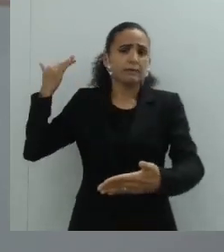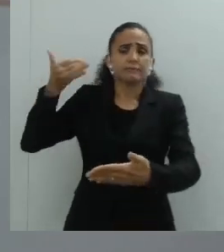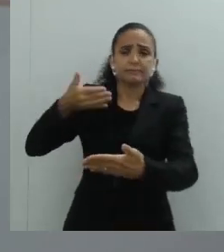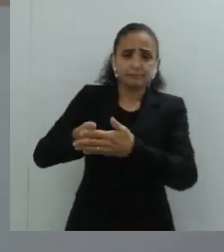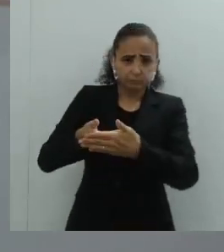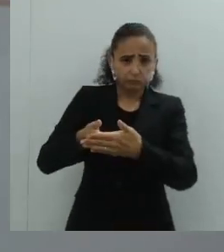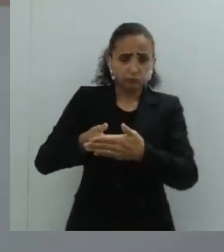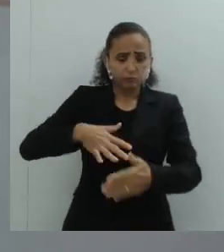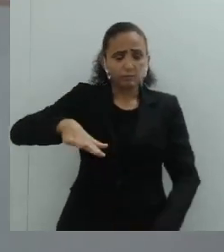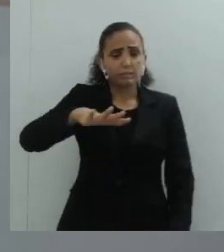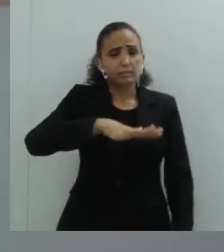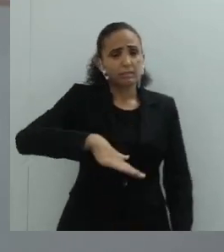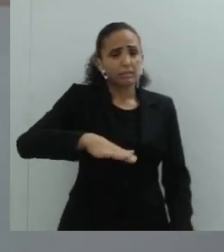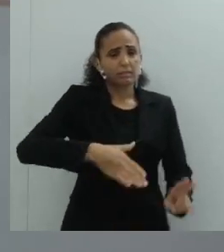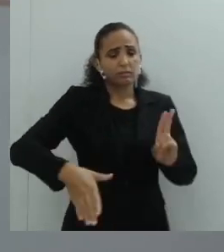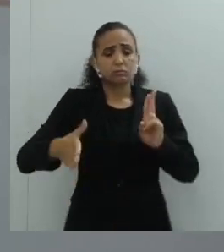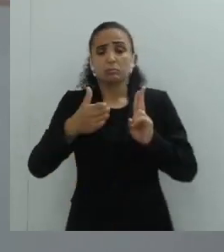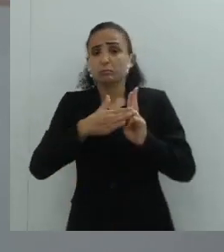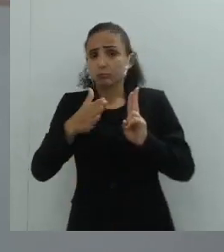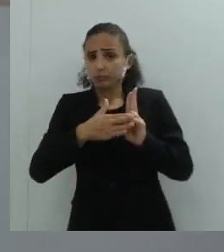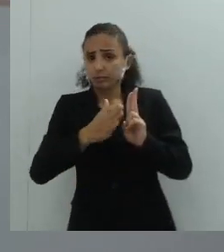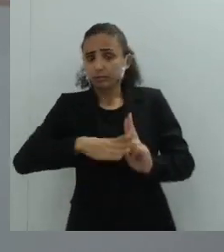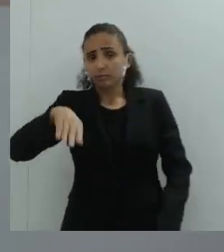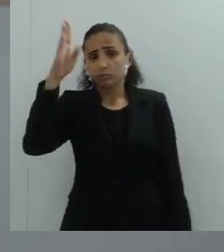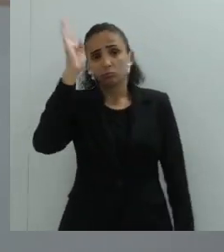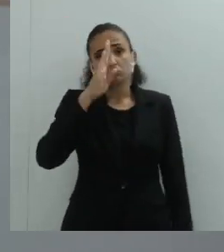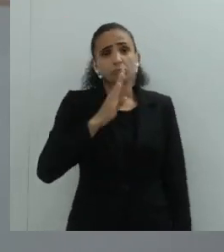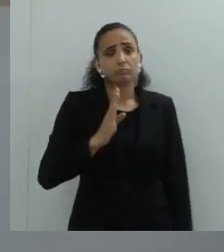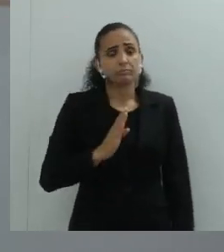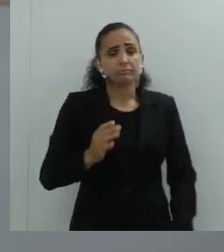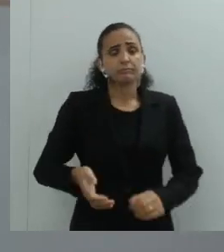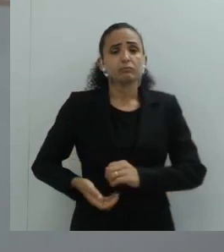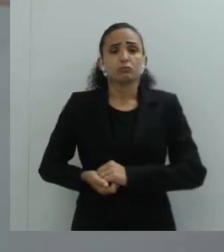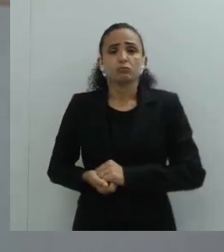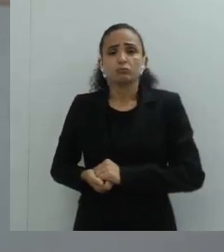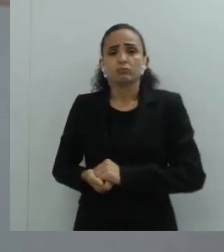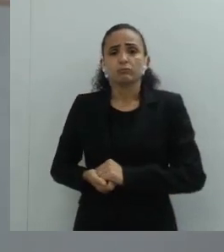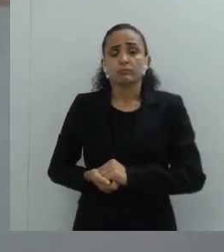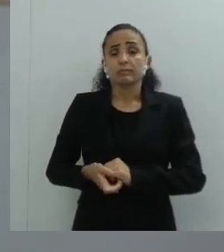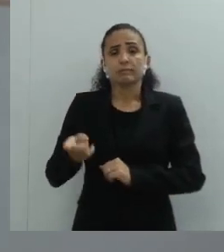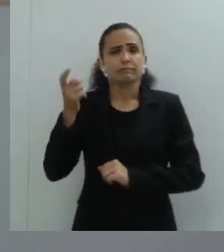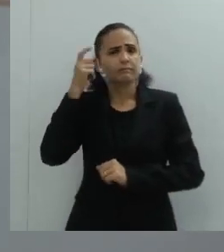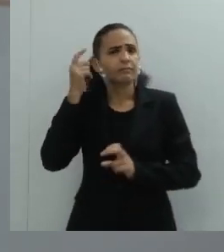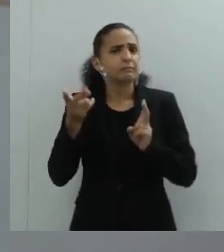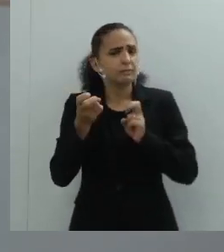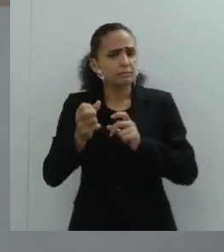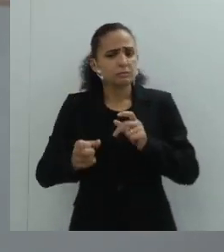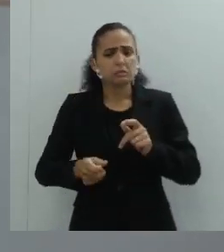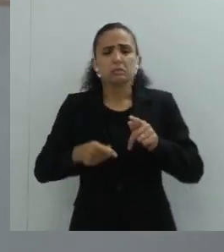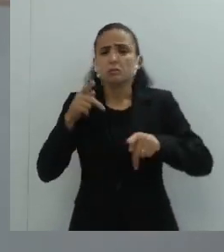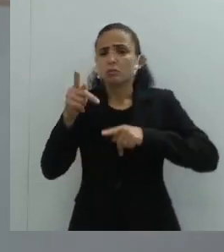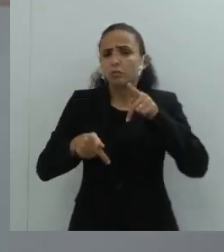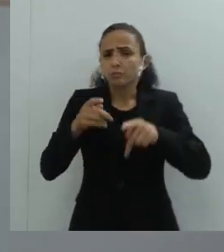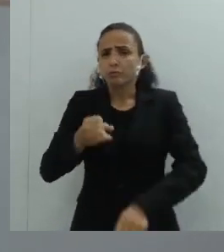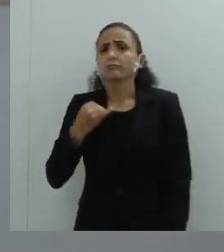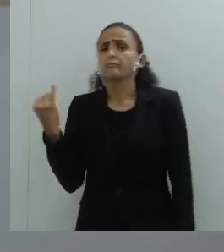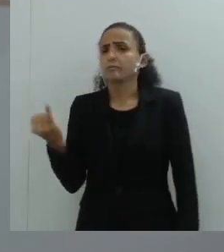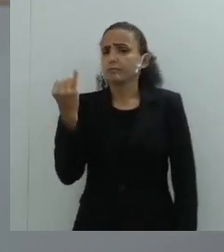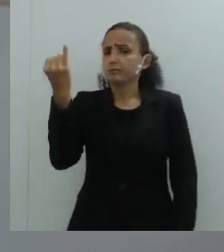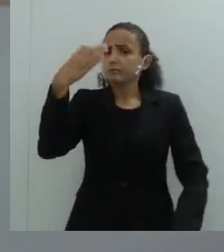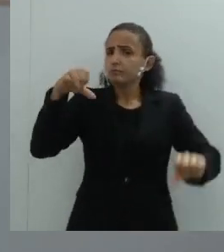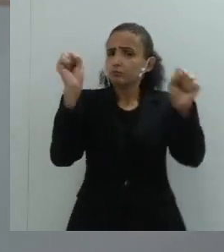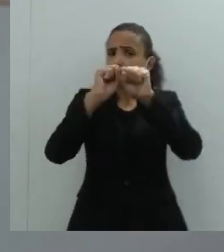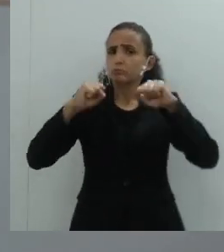várias que habituavam aqui, e a gente vai ter um povo fantástico, de uma